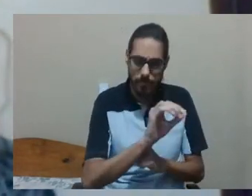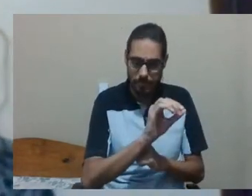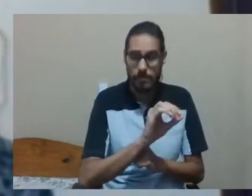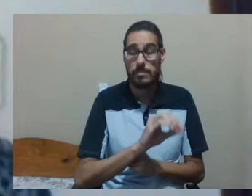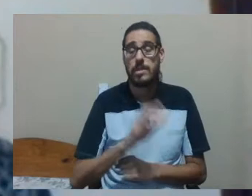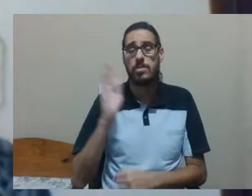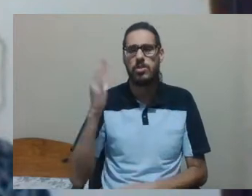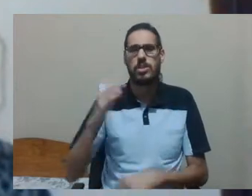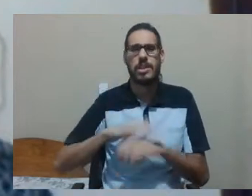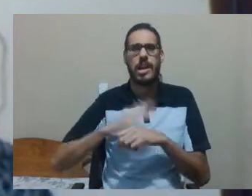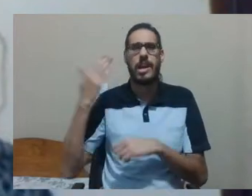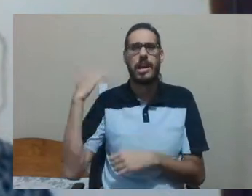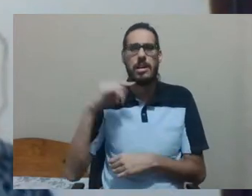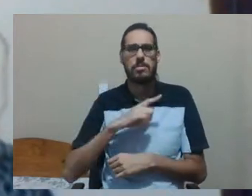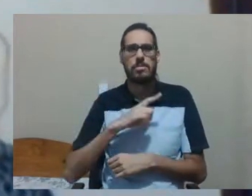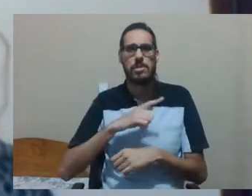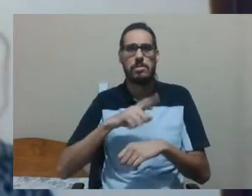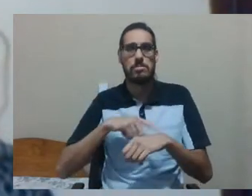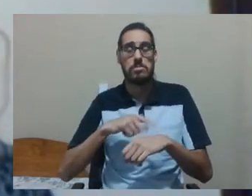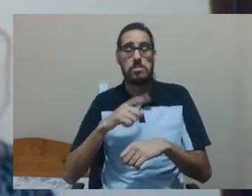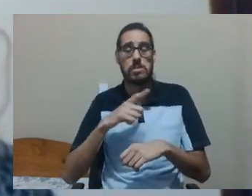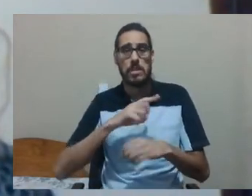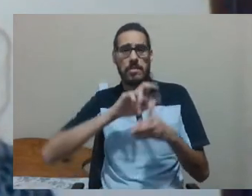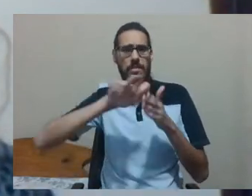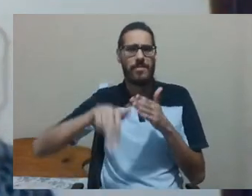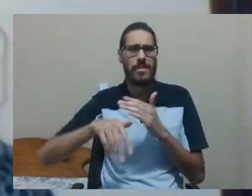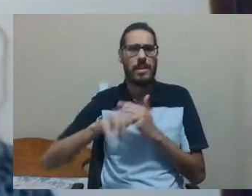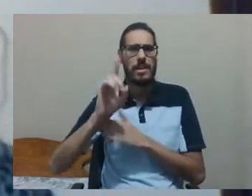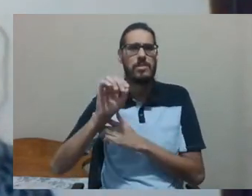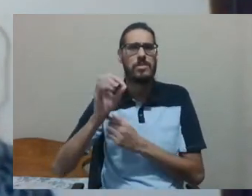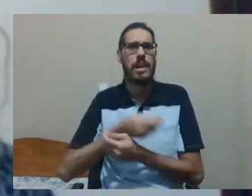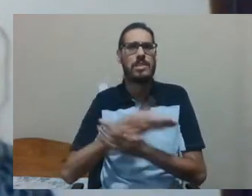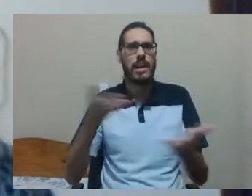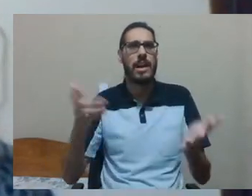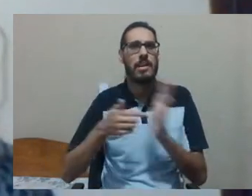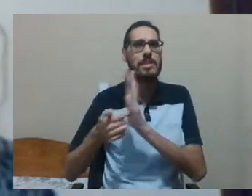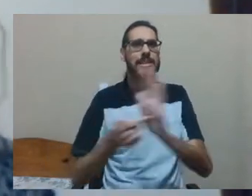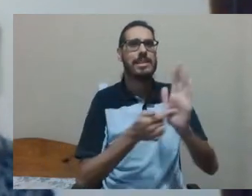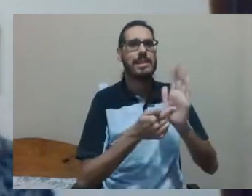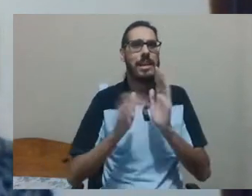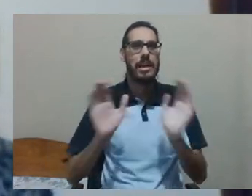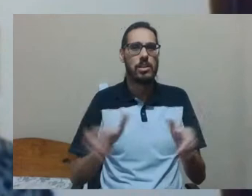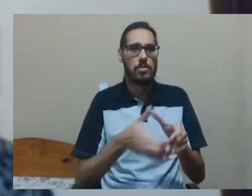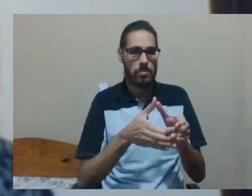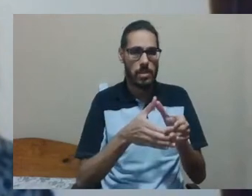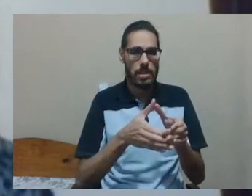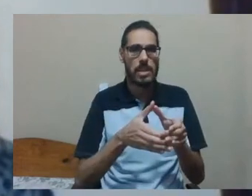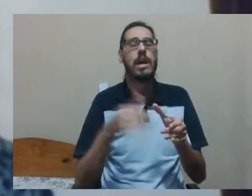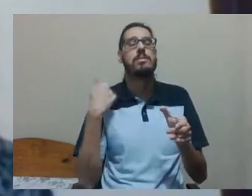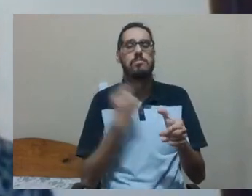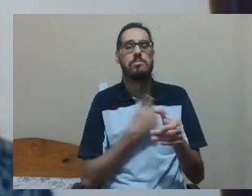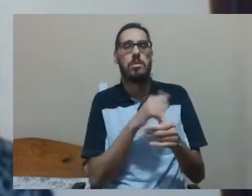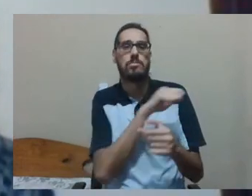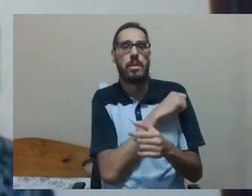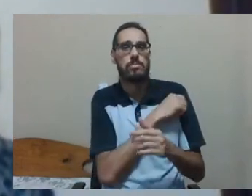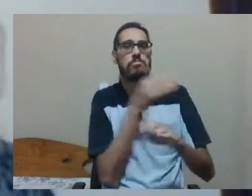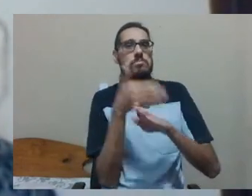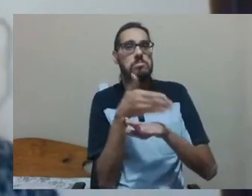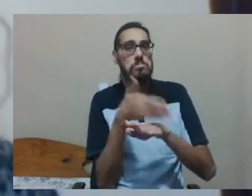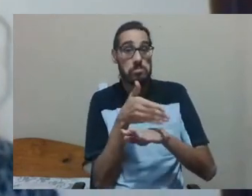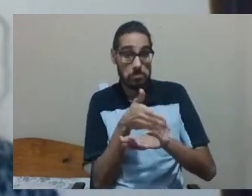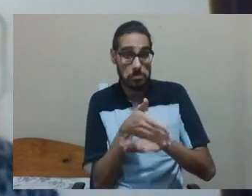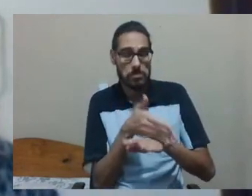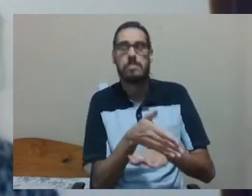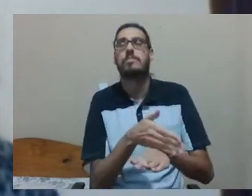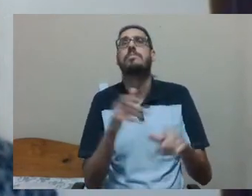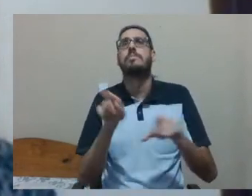tempo, vários dados sendo apresentados para a nossa comunidade. Nossos estudantes têm participado, mas nós temos que